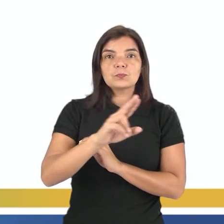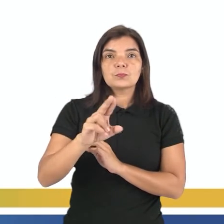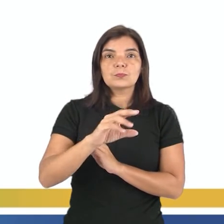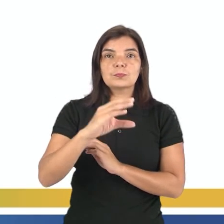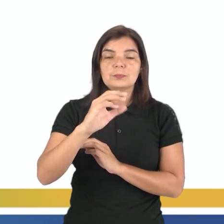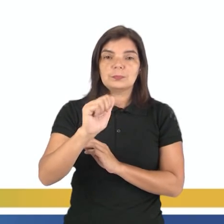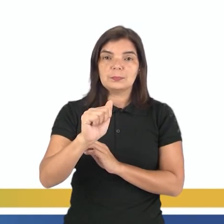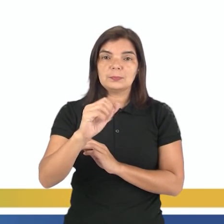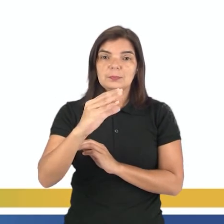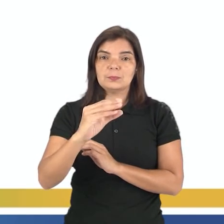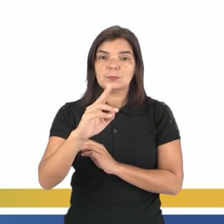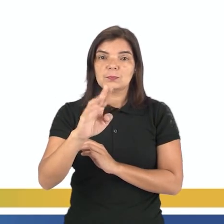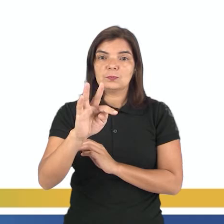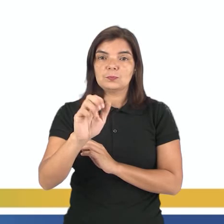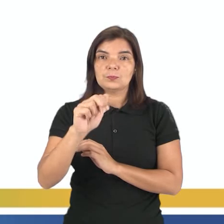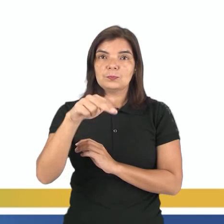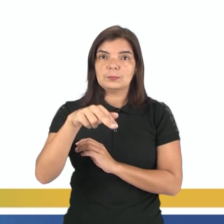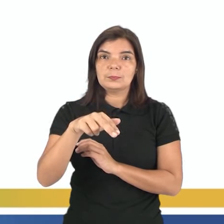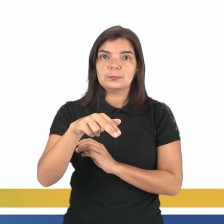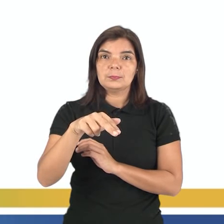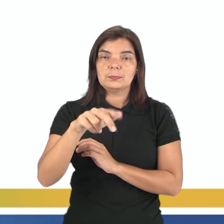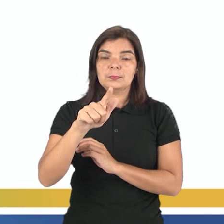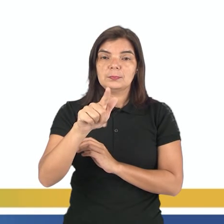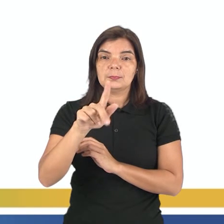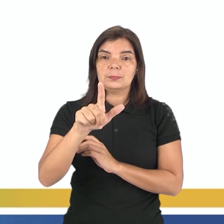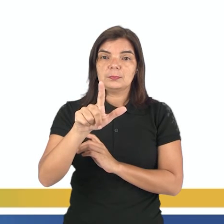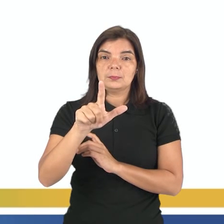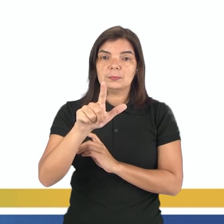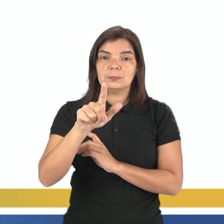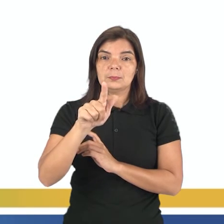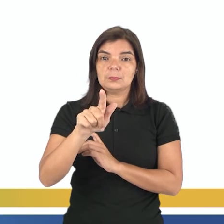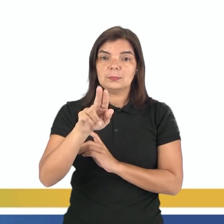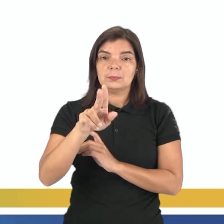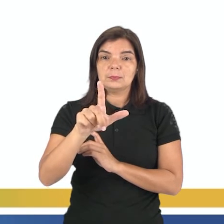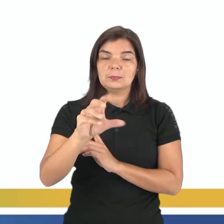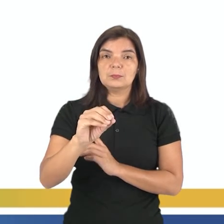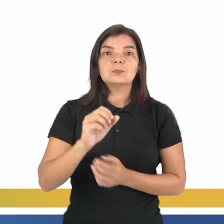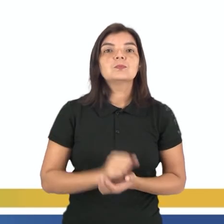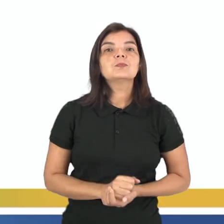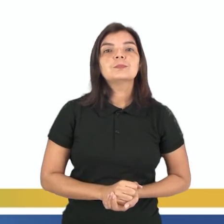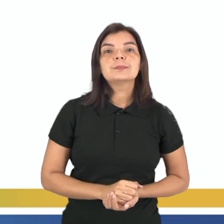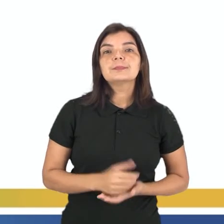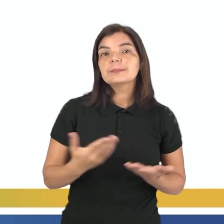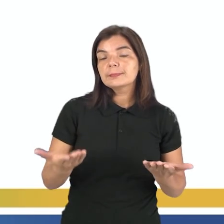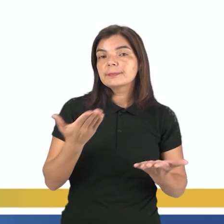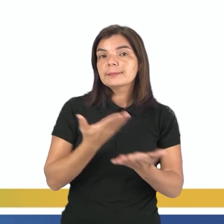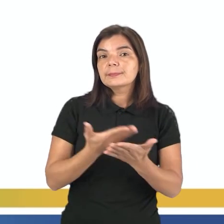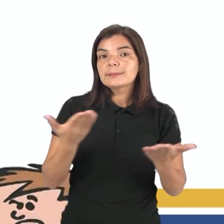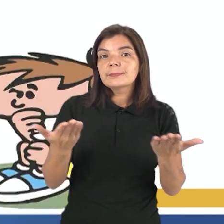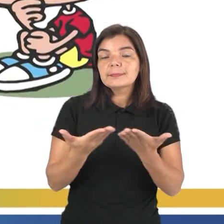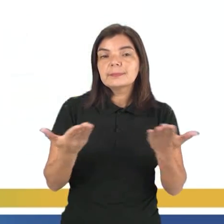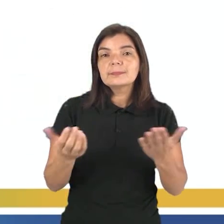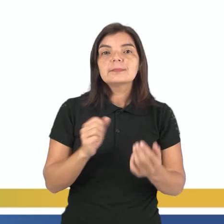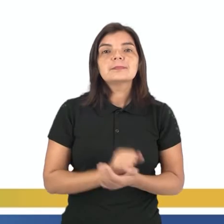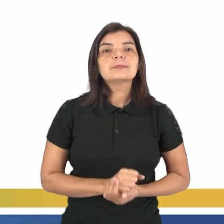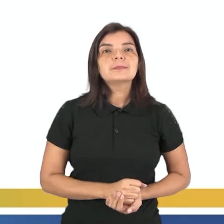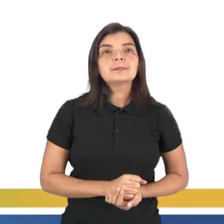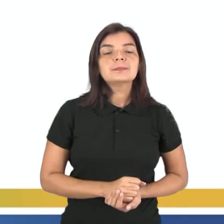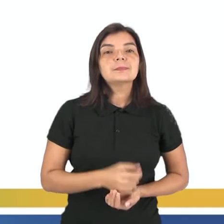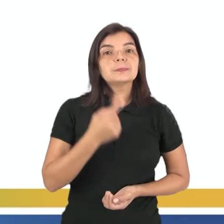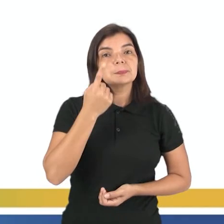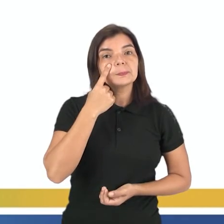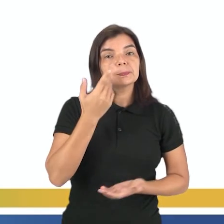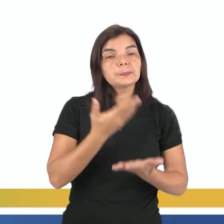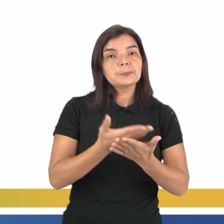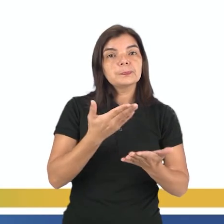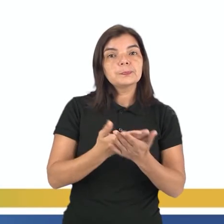de triângulo acutângulo, beleza? Muito bem. Então, pessoal, essa foi a nossa aula de hoje. Então, nós